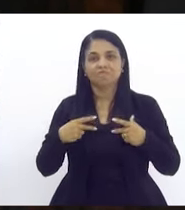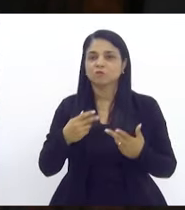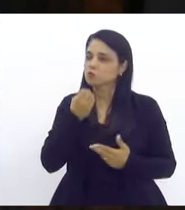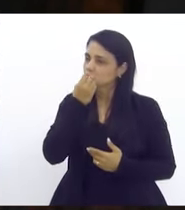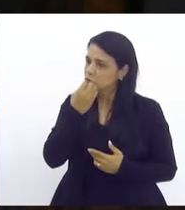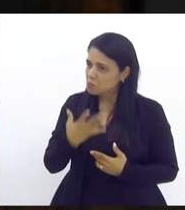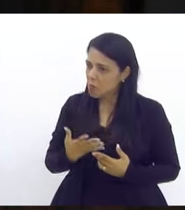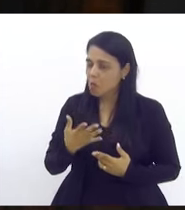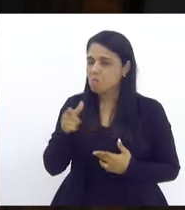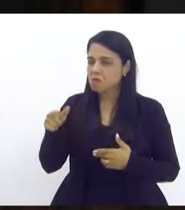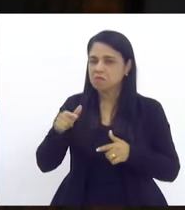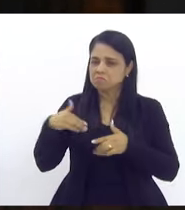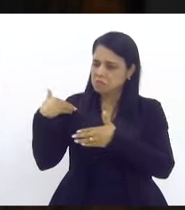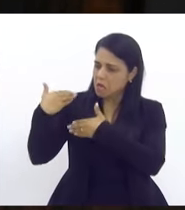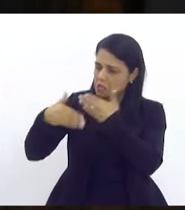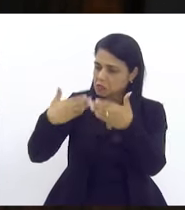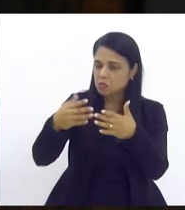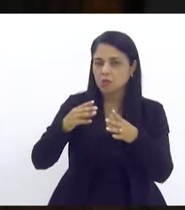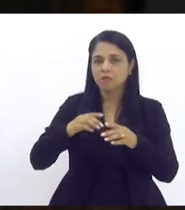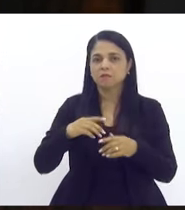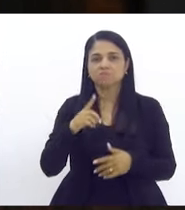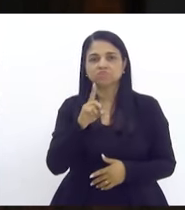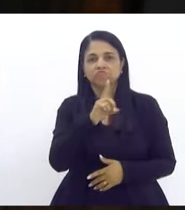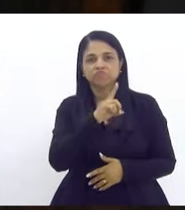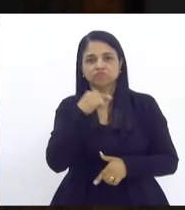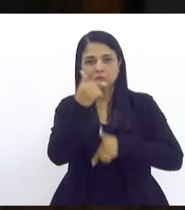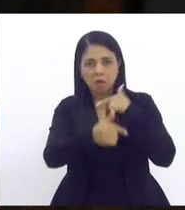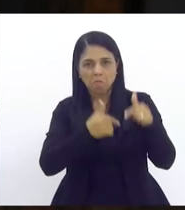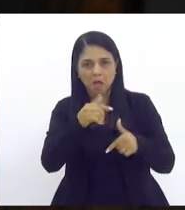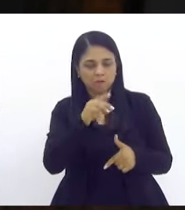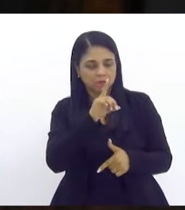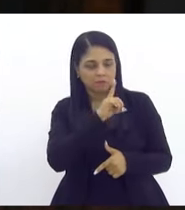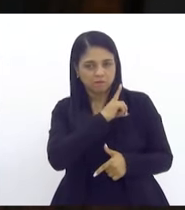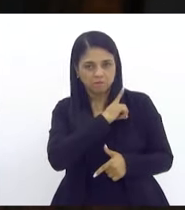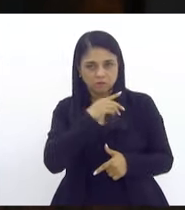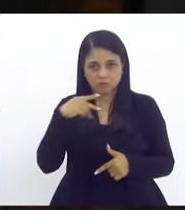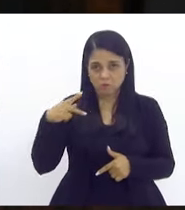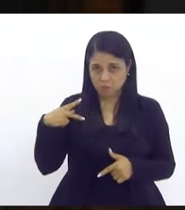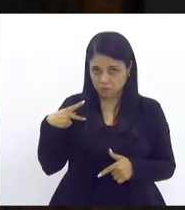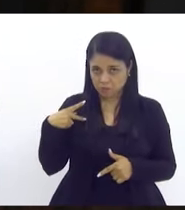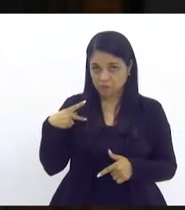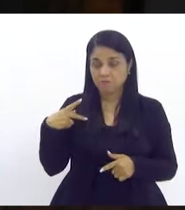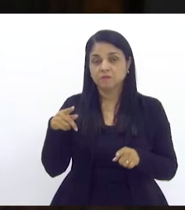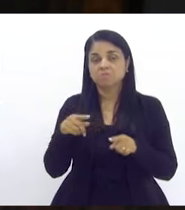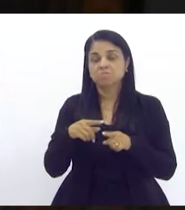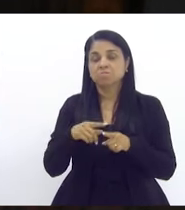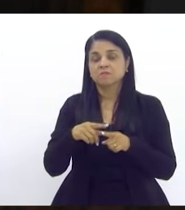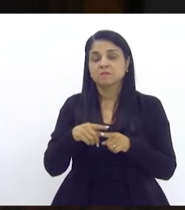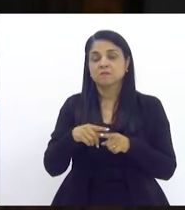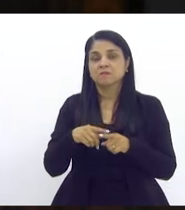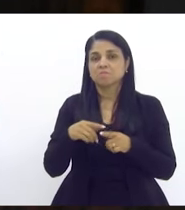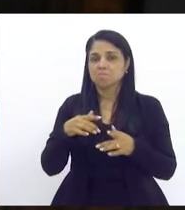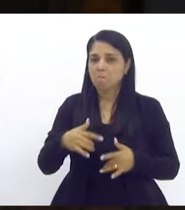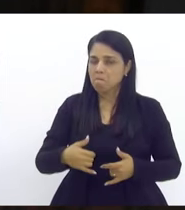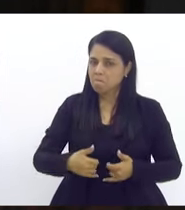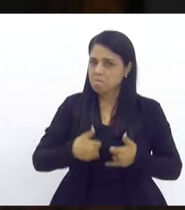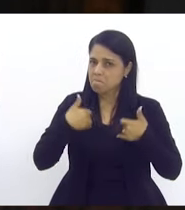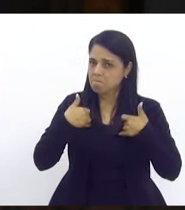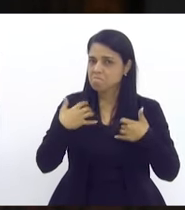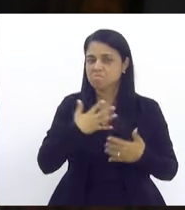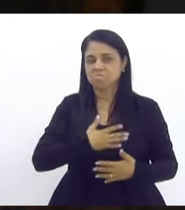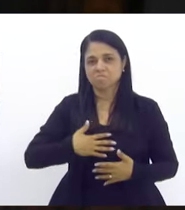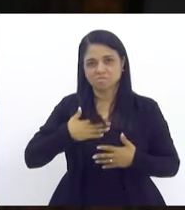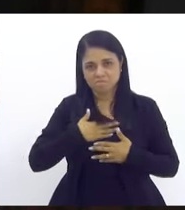bom pela sua trajetória na defensoria, a senhora merece mais do que isso, e é um prazer e nos honra muito tê-la